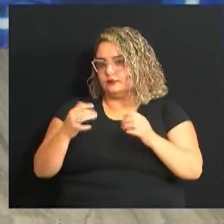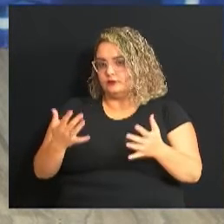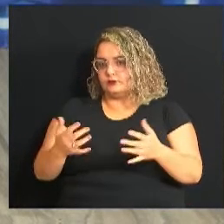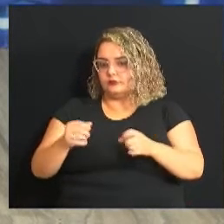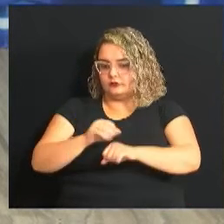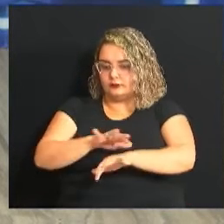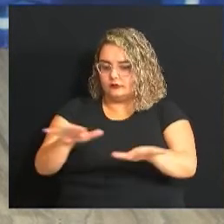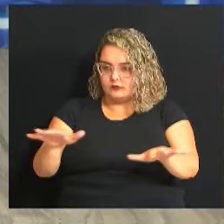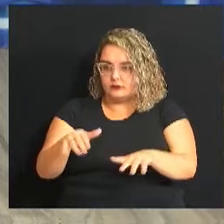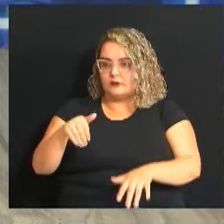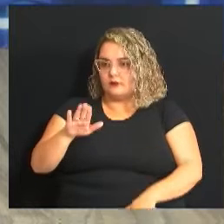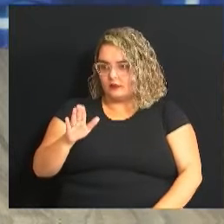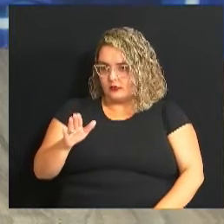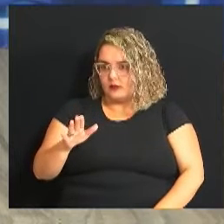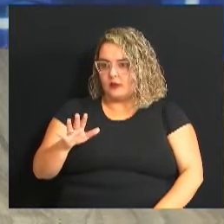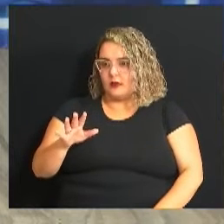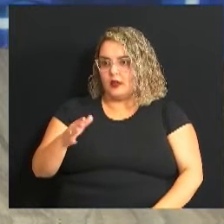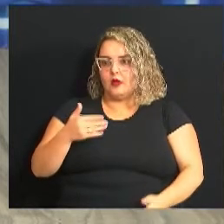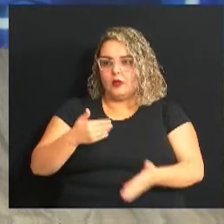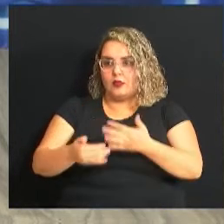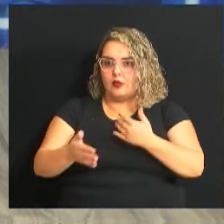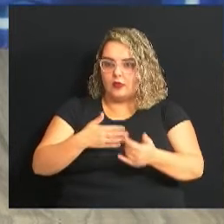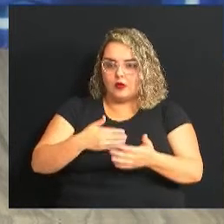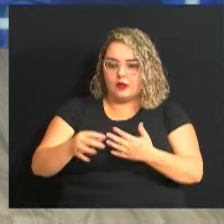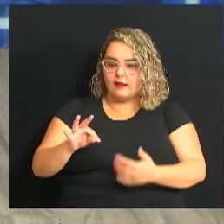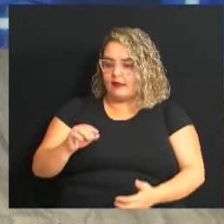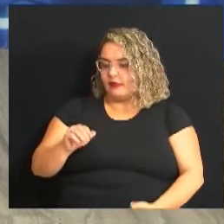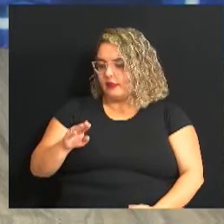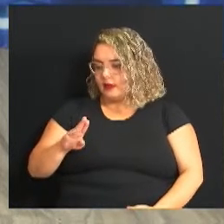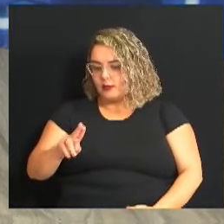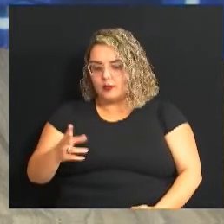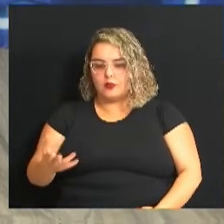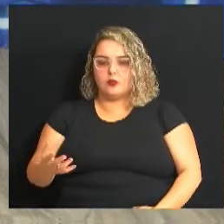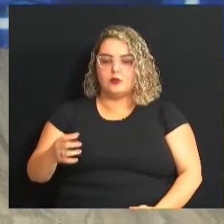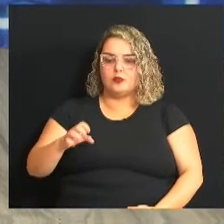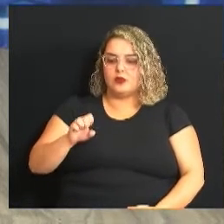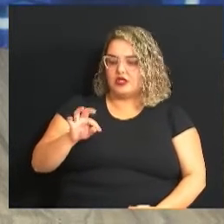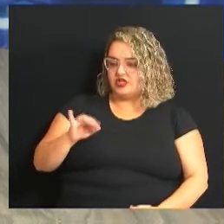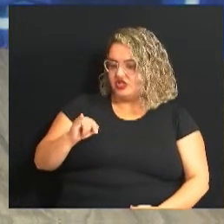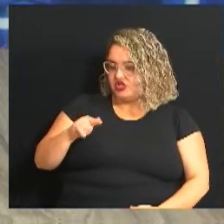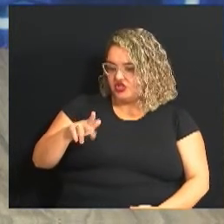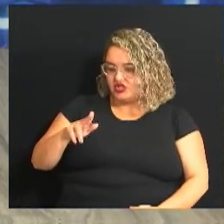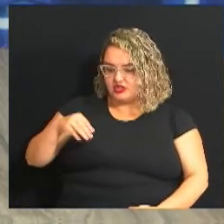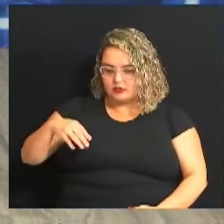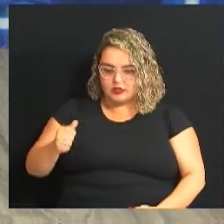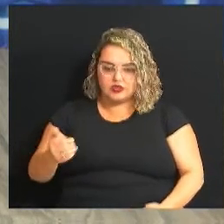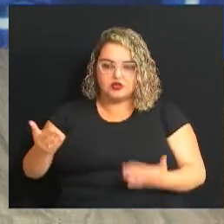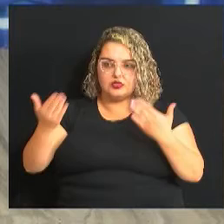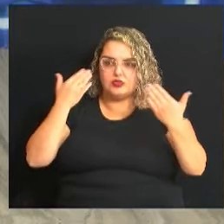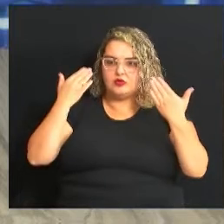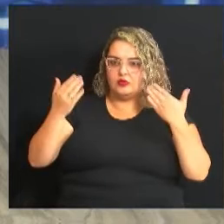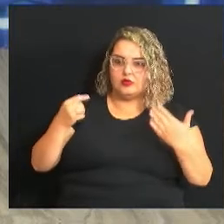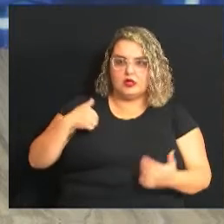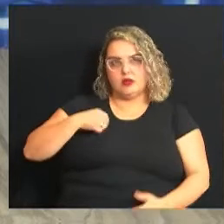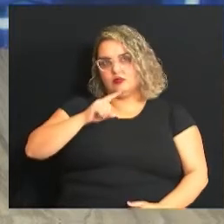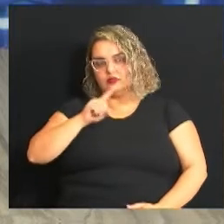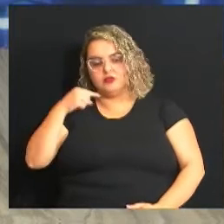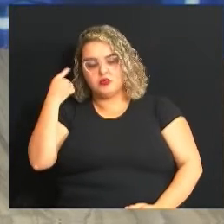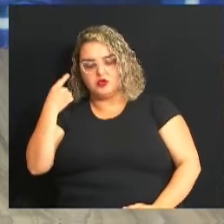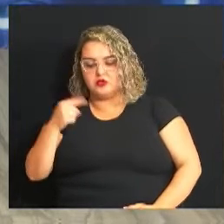popularizar ainda mais e tirar qualquer tabu, qualquer estigma que ainda tem de psicólogo, de eu não sou louco, de eu não preciso